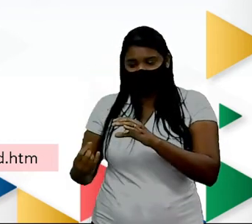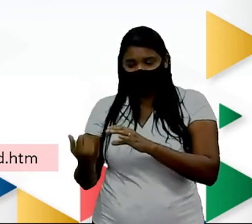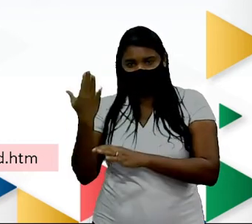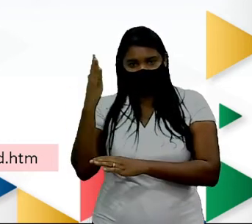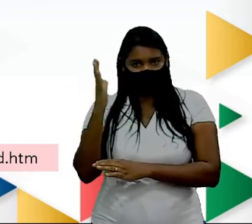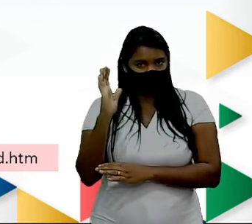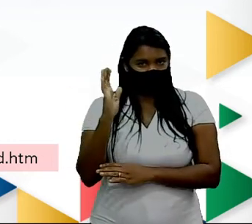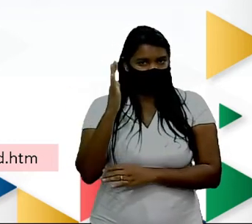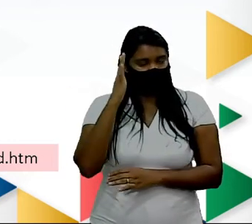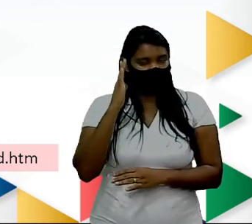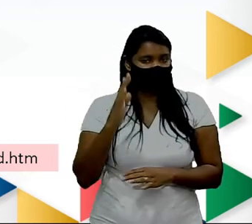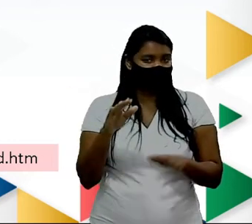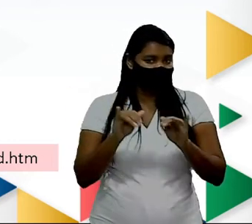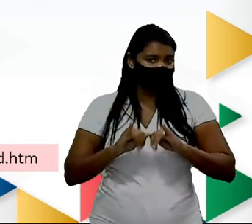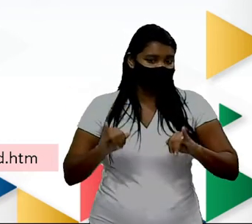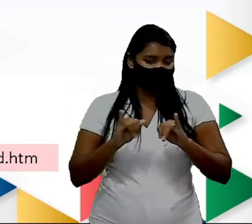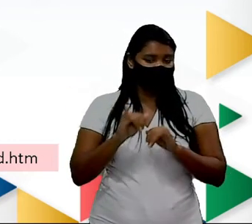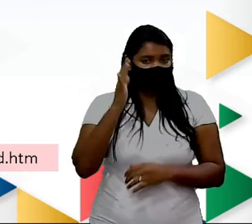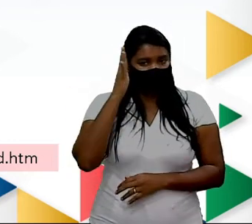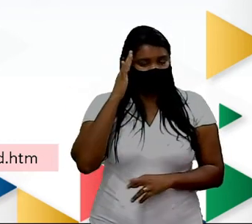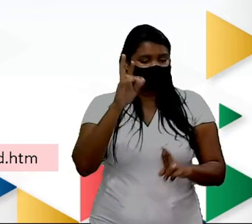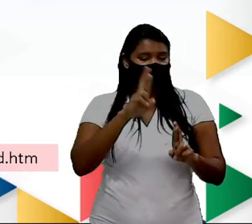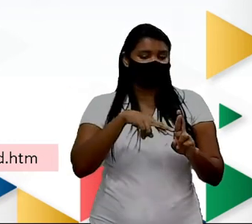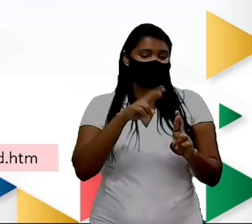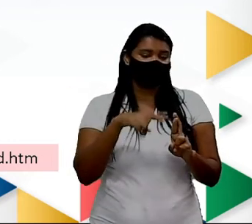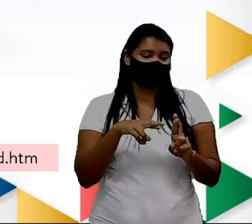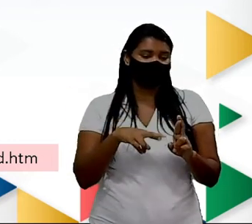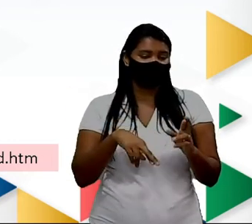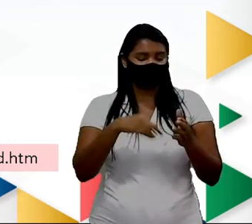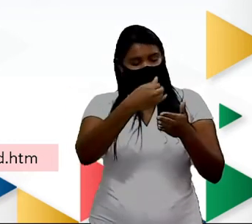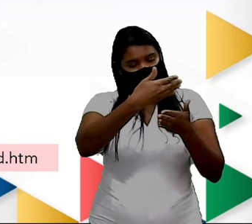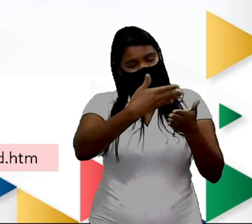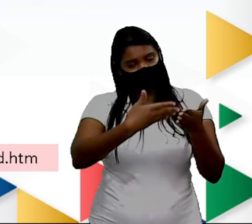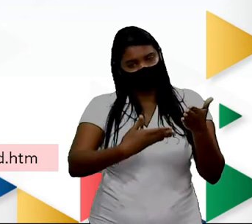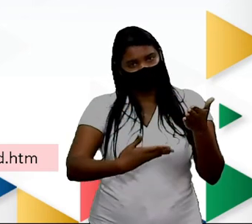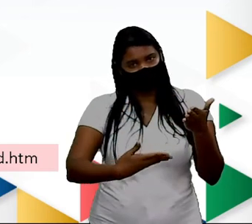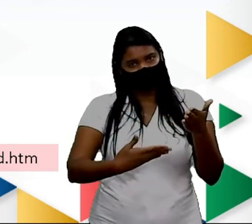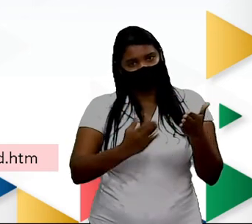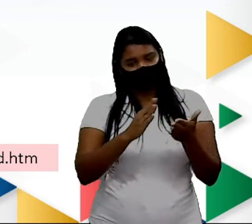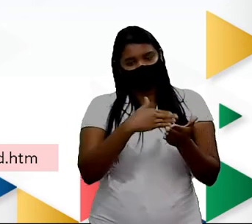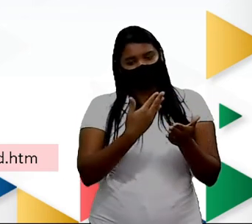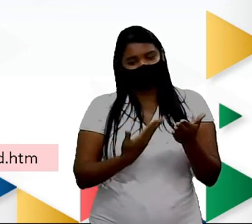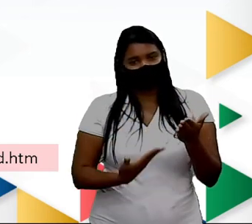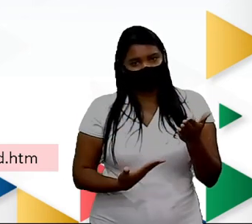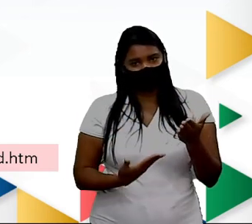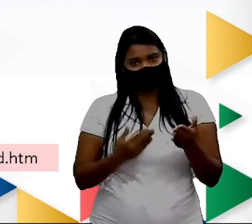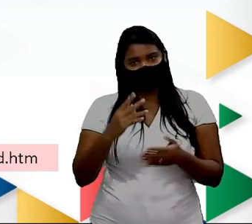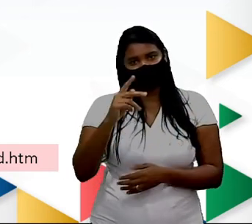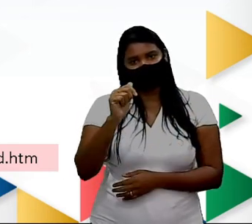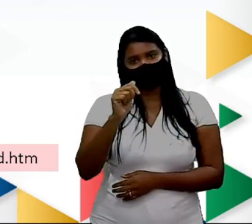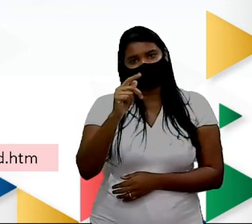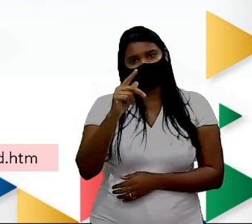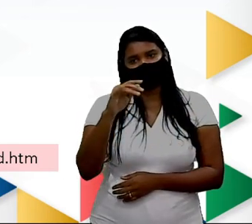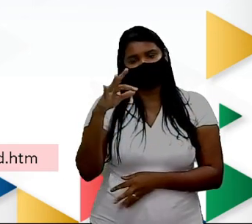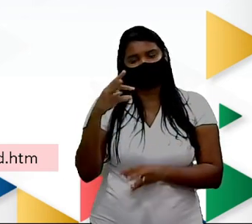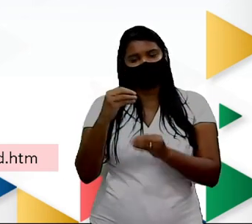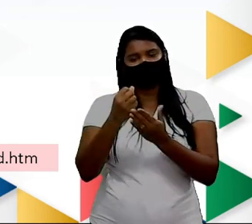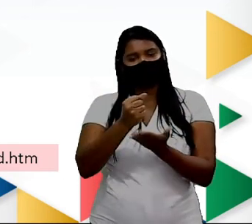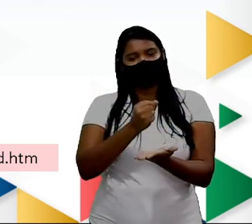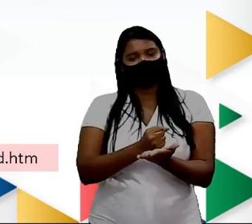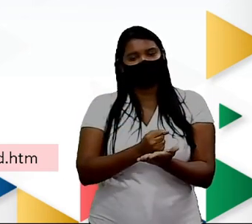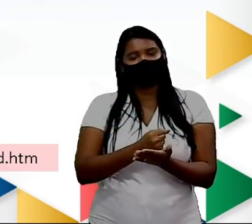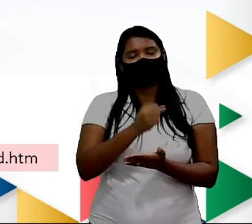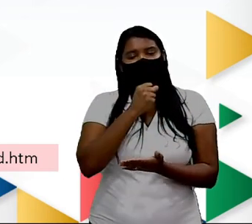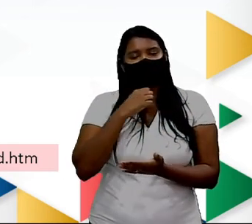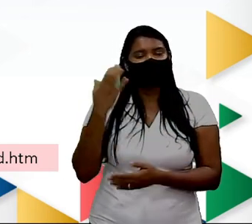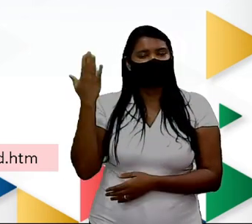simples assim. Então, a primeira referência está nesse papiro de Wind, né, ou papiro de Moscou, lá que você vai encontrar uns documentos mais